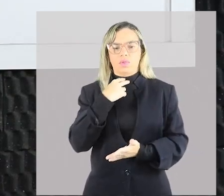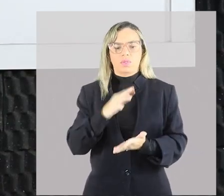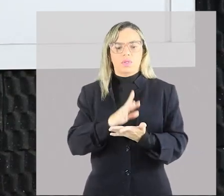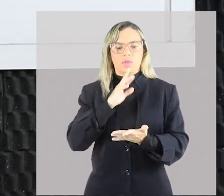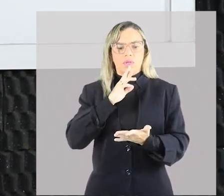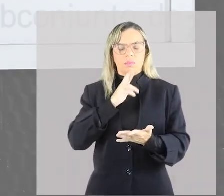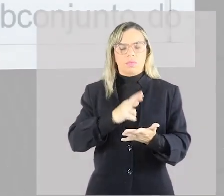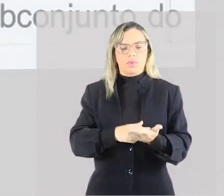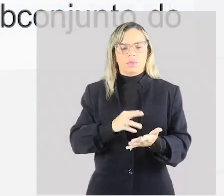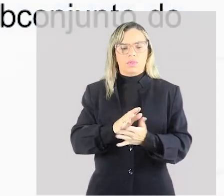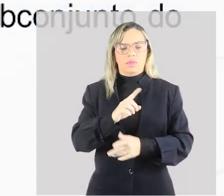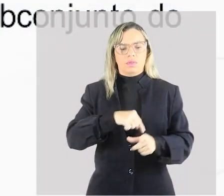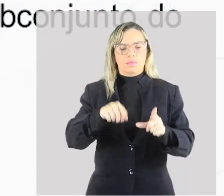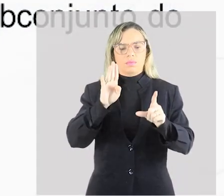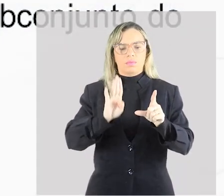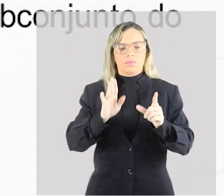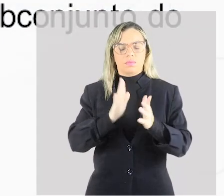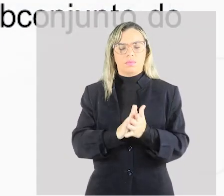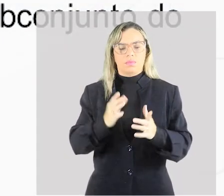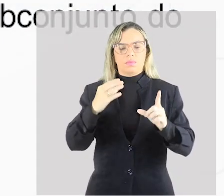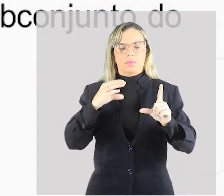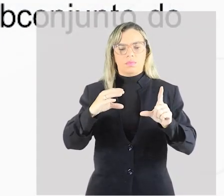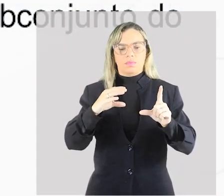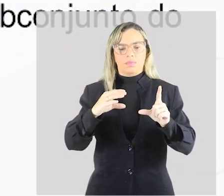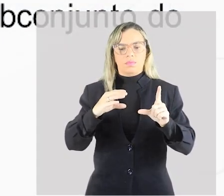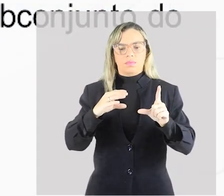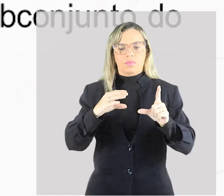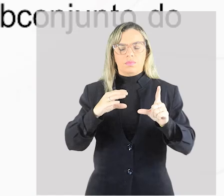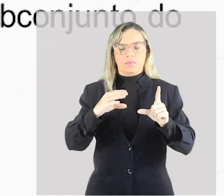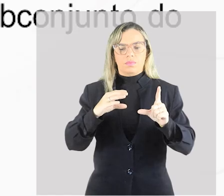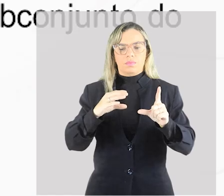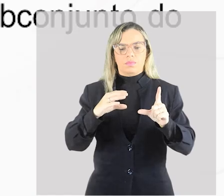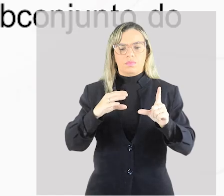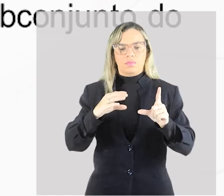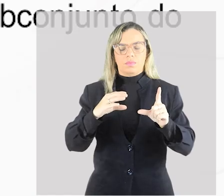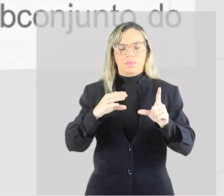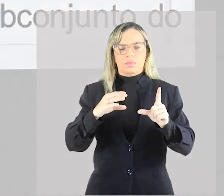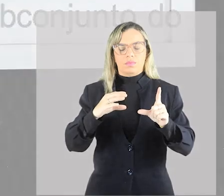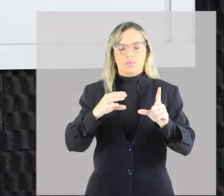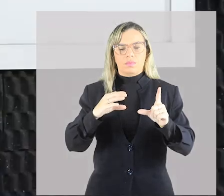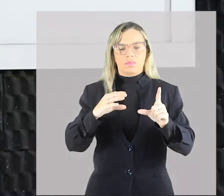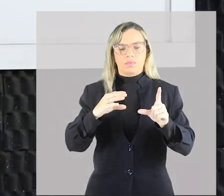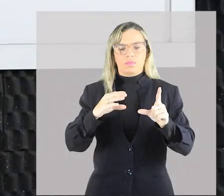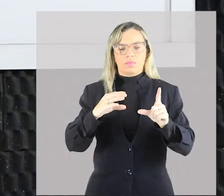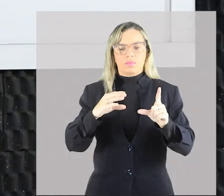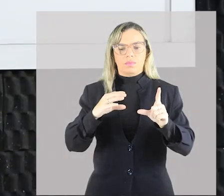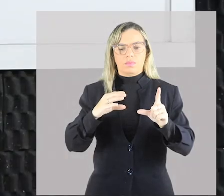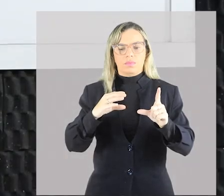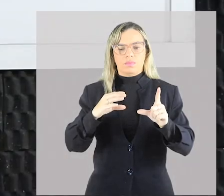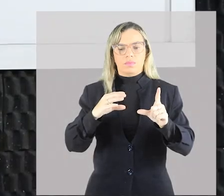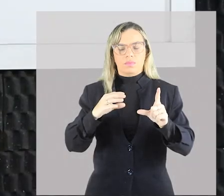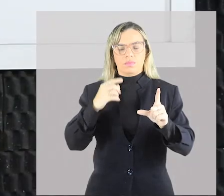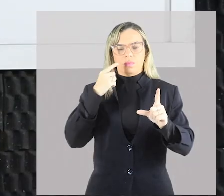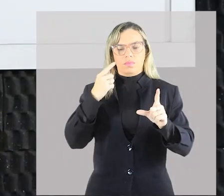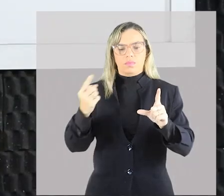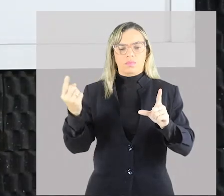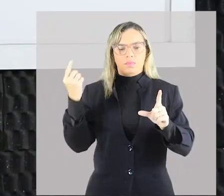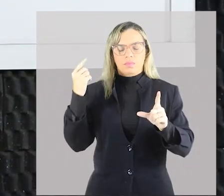B. Letra C, o conjunto A é um subconjunto conjunto dos números